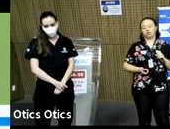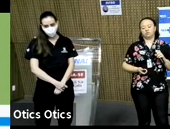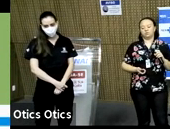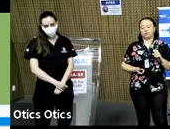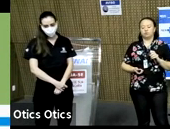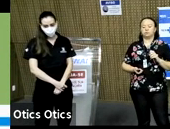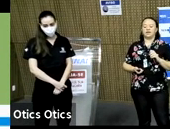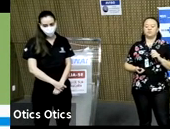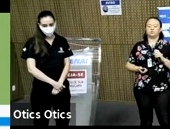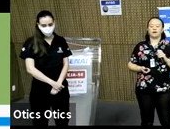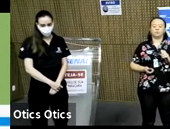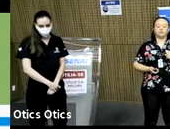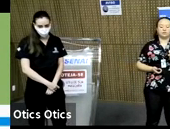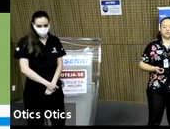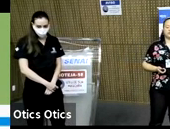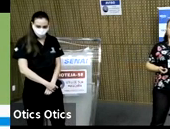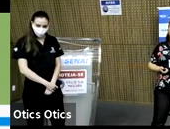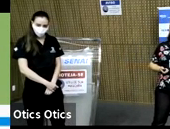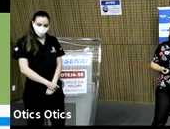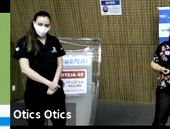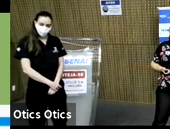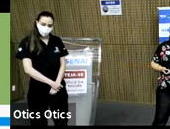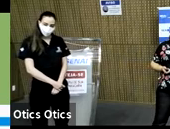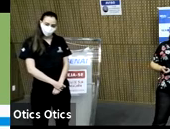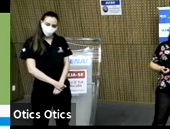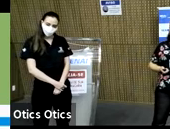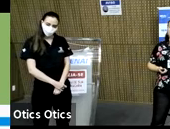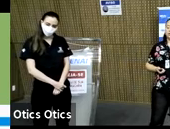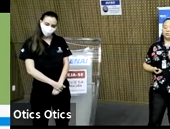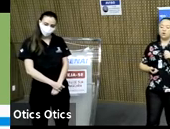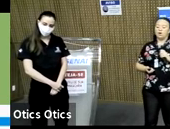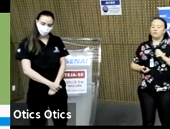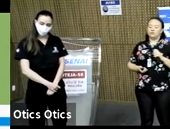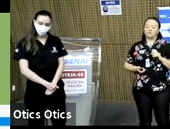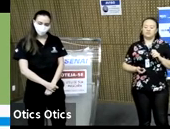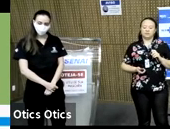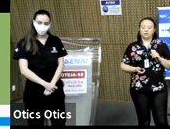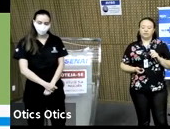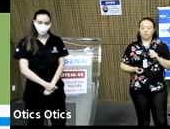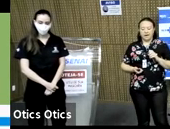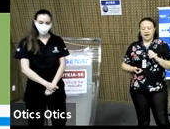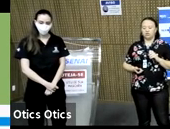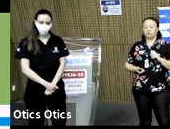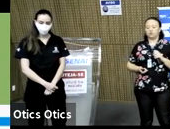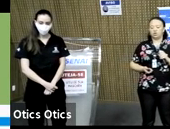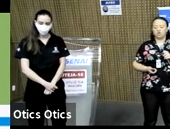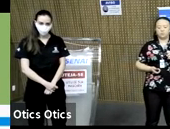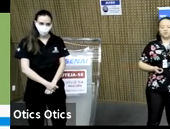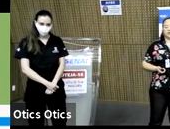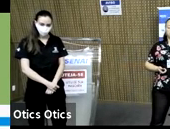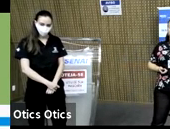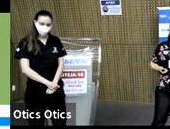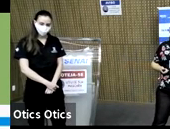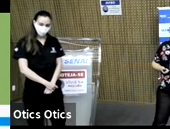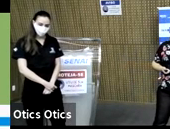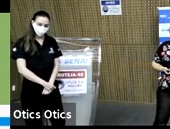semestre de 2021, 3,4% de visitas do enfermeiro, 0,5% da visita do nível médio,